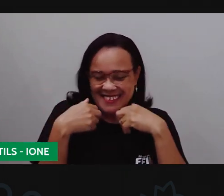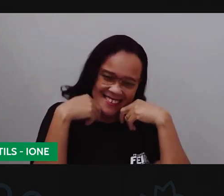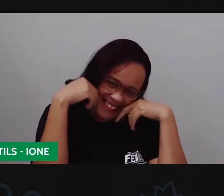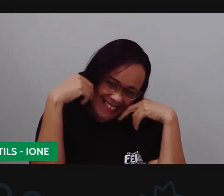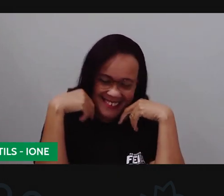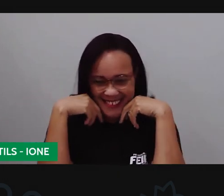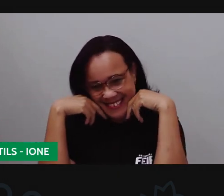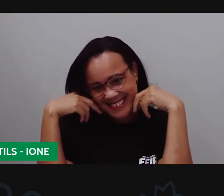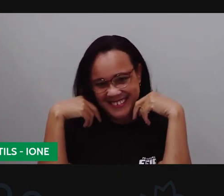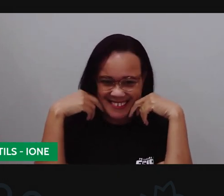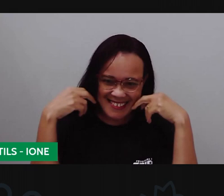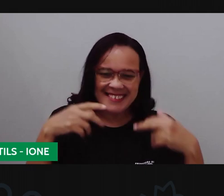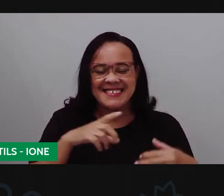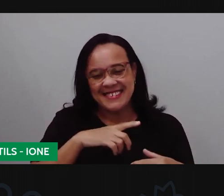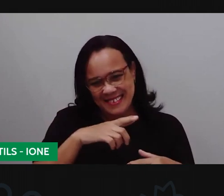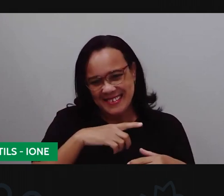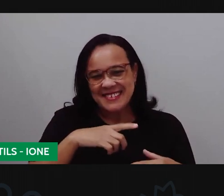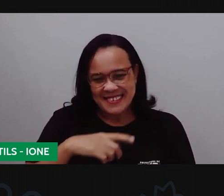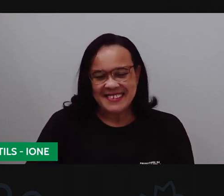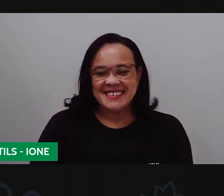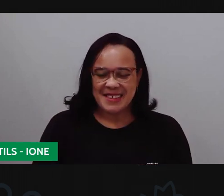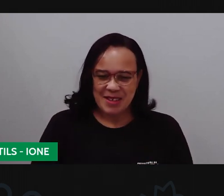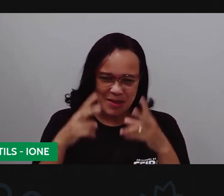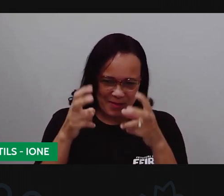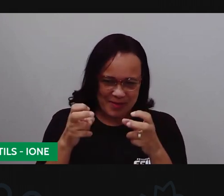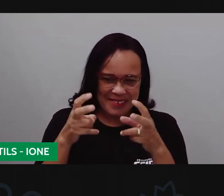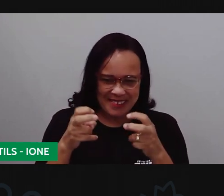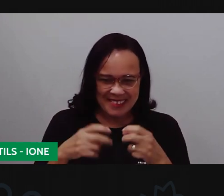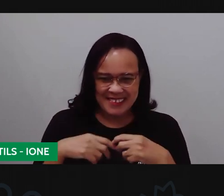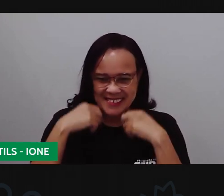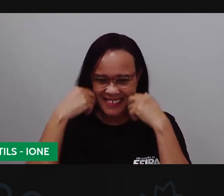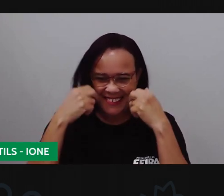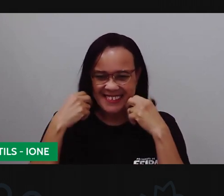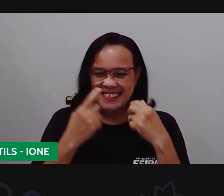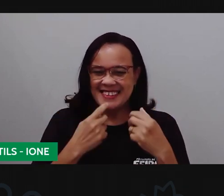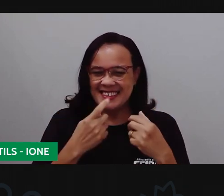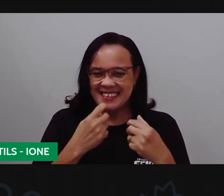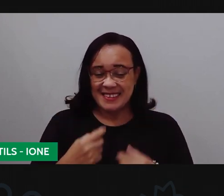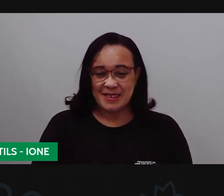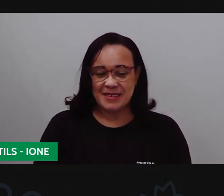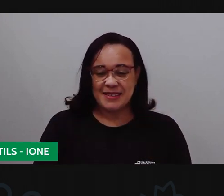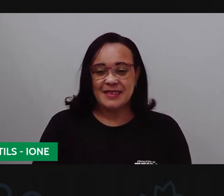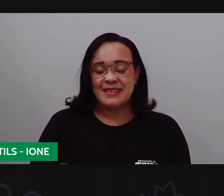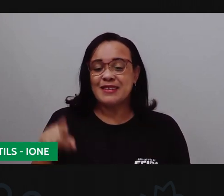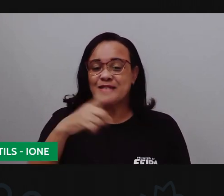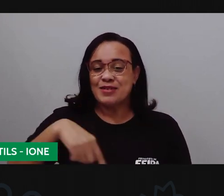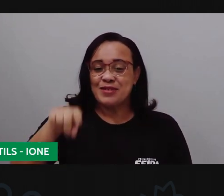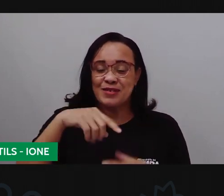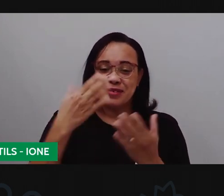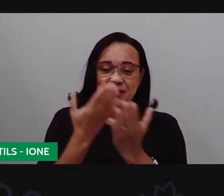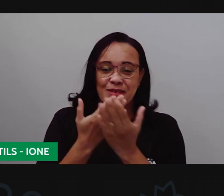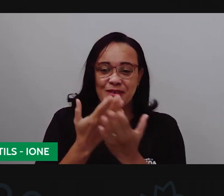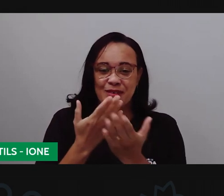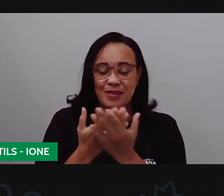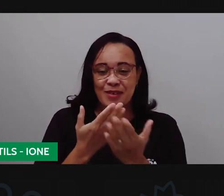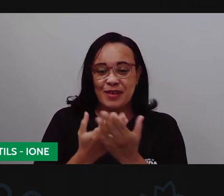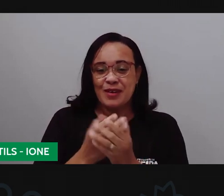muita vergonha, né, gente? Dá para perceber, fica até coradinha. Bom, nossa aula de número